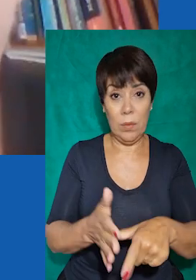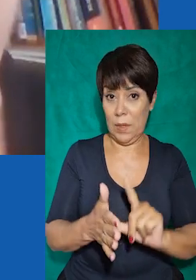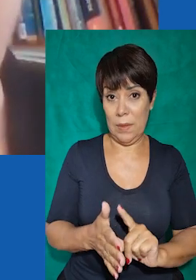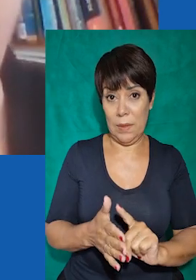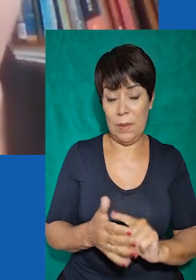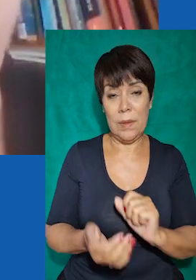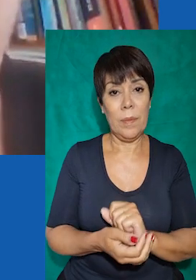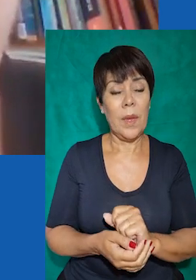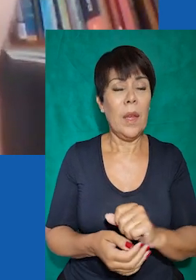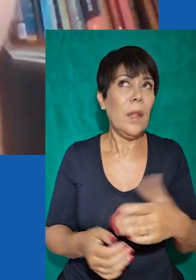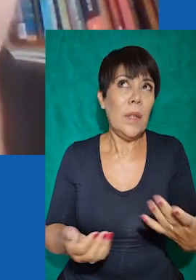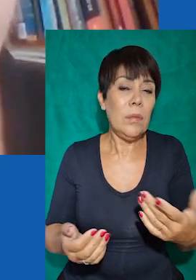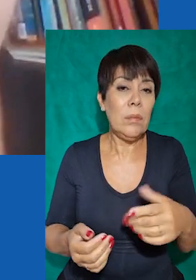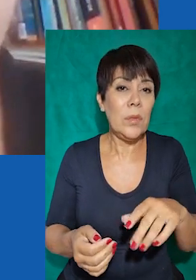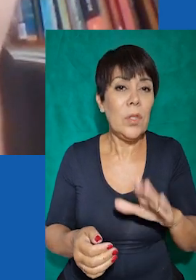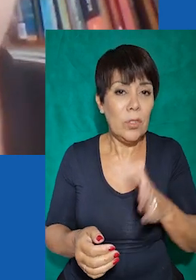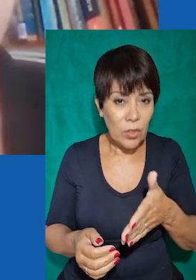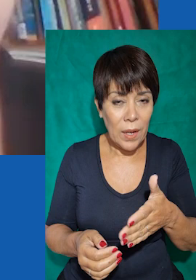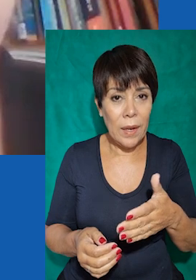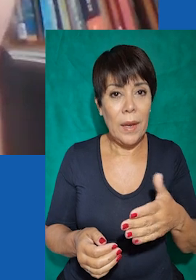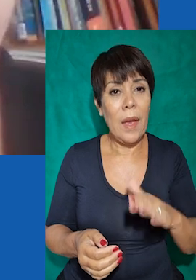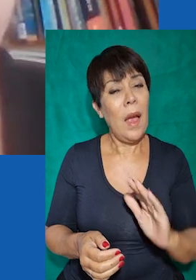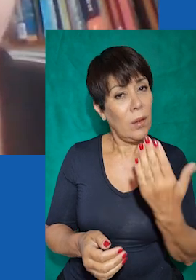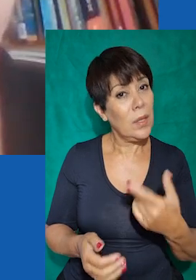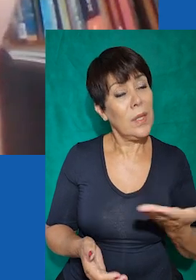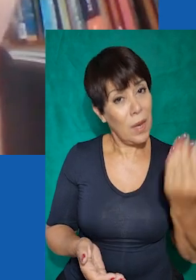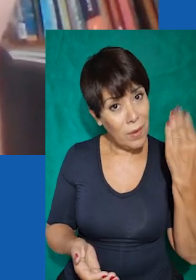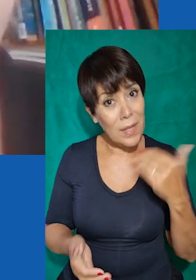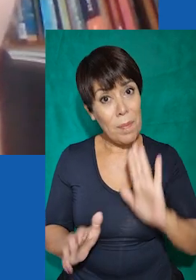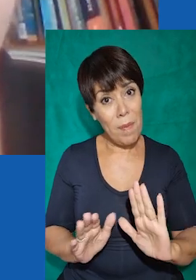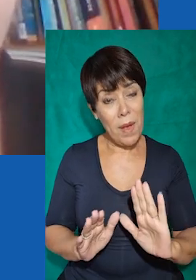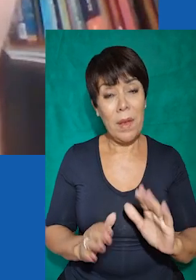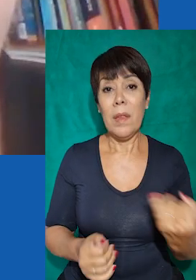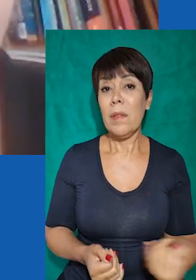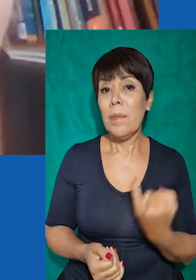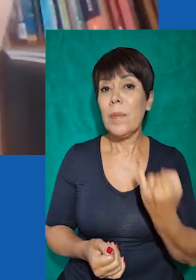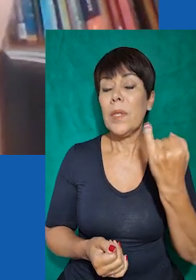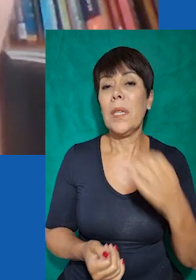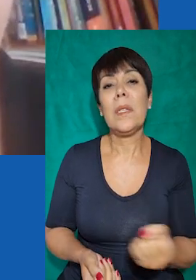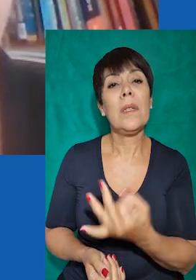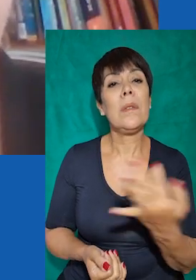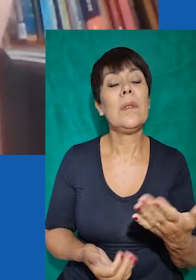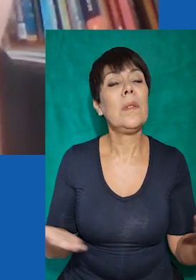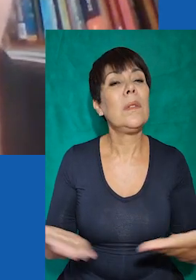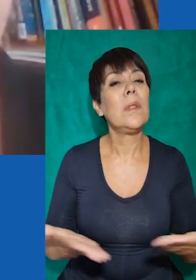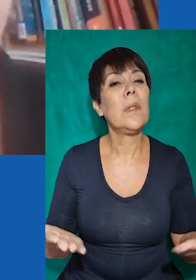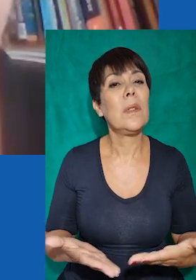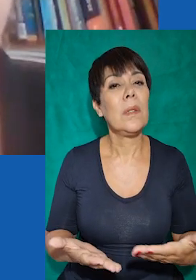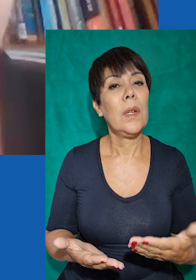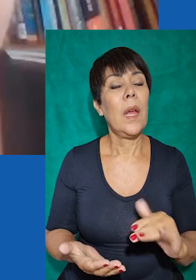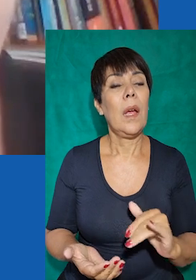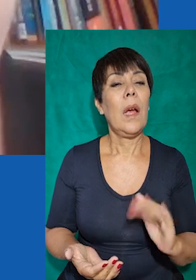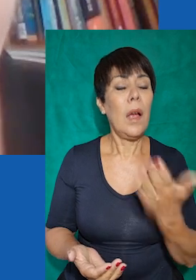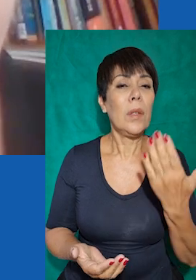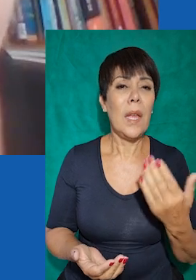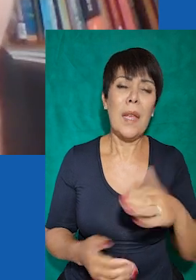a proporção, não inéditos em si, mas a sua importância, a sua quantidade é que é inédita,